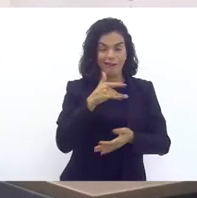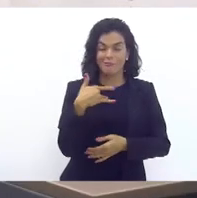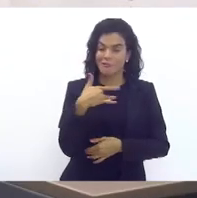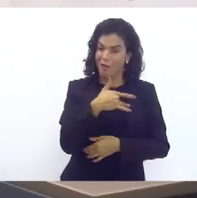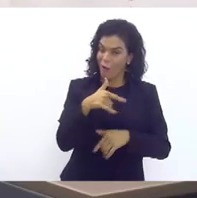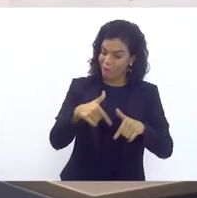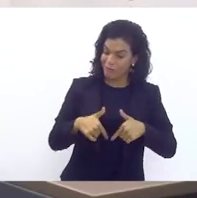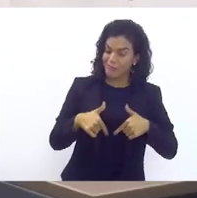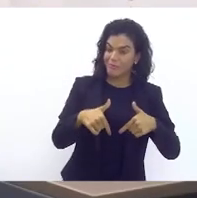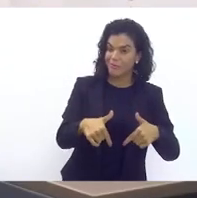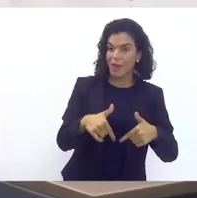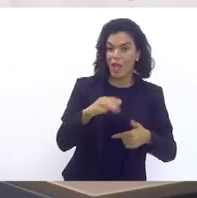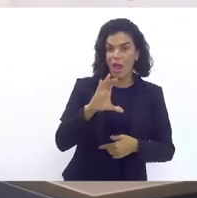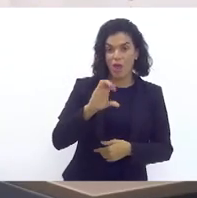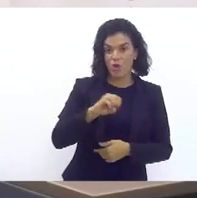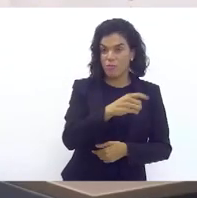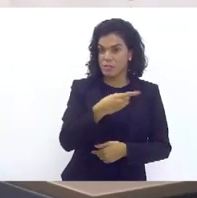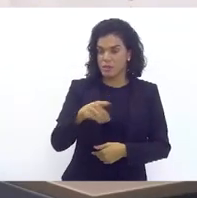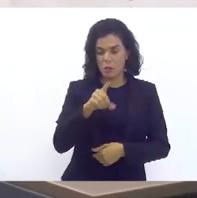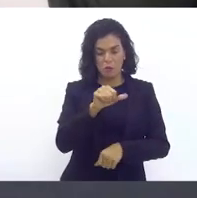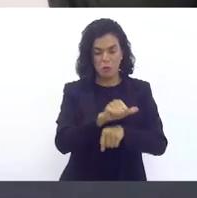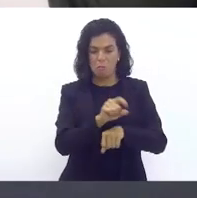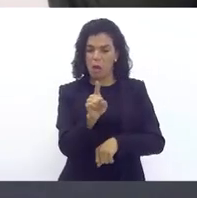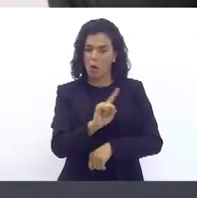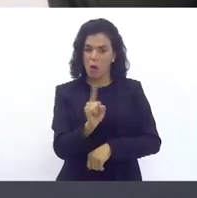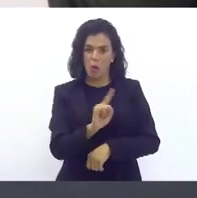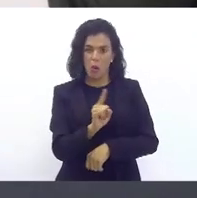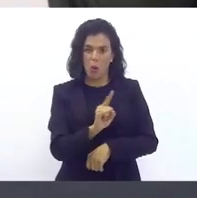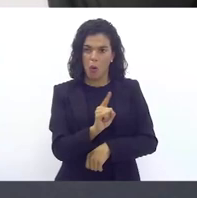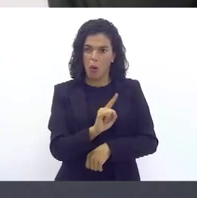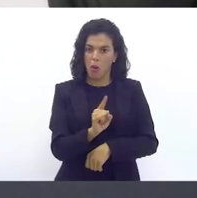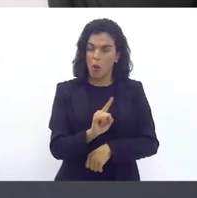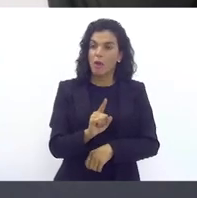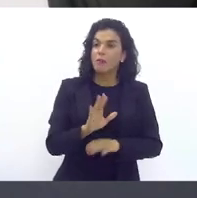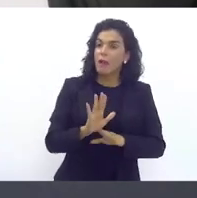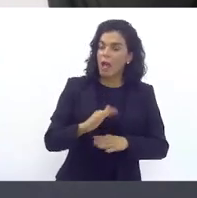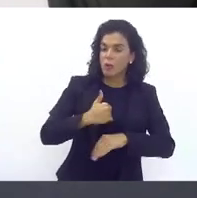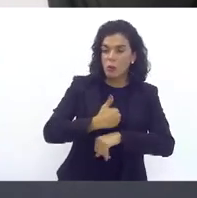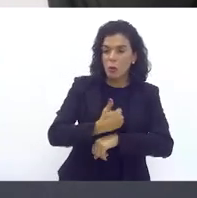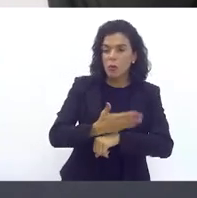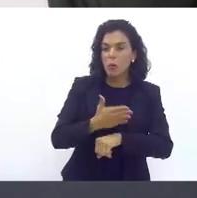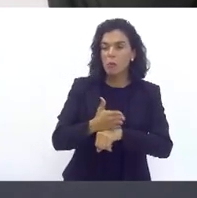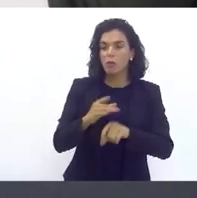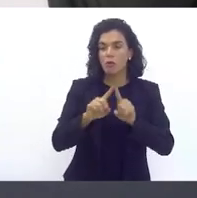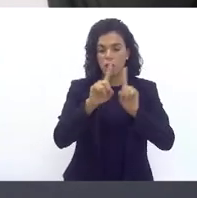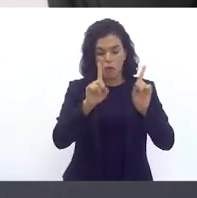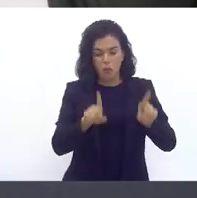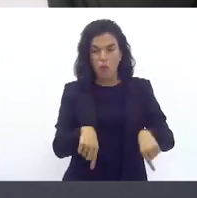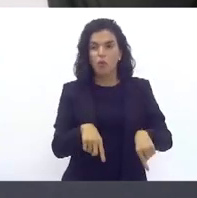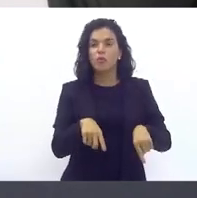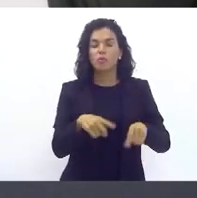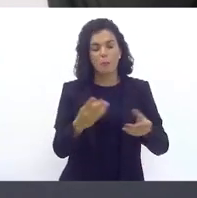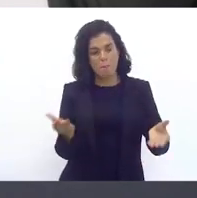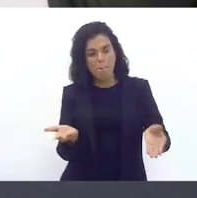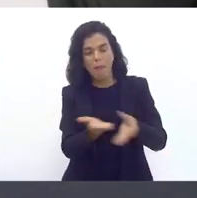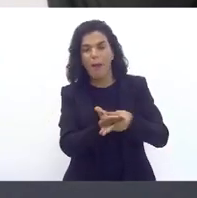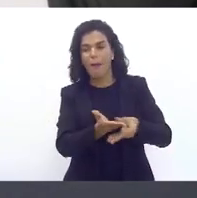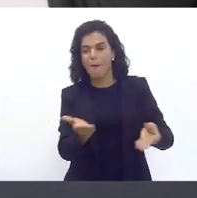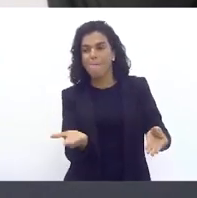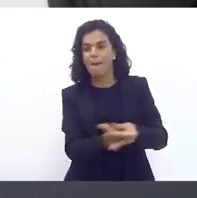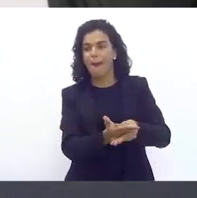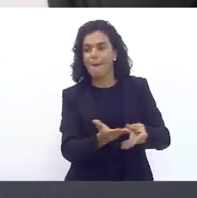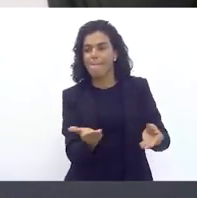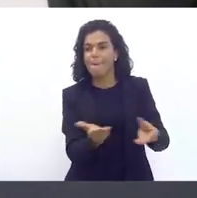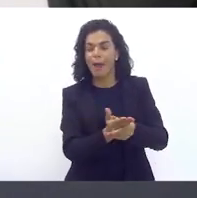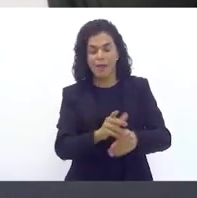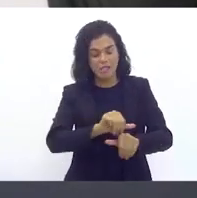A comissão não parou, não foi desfeita. A todo momento, os servidores entram com o processo e a gente